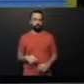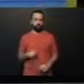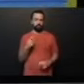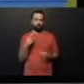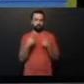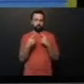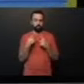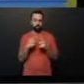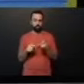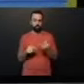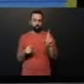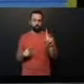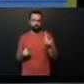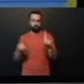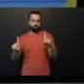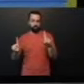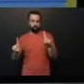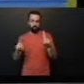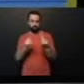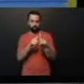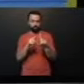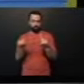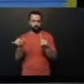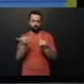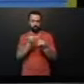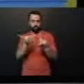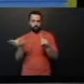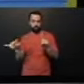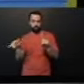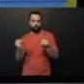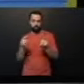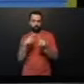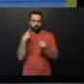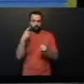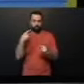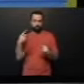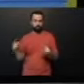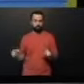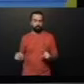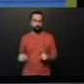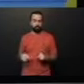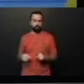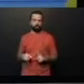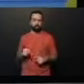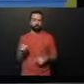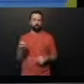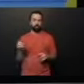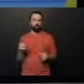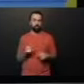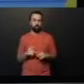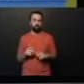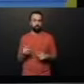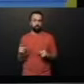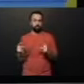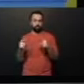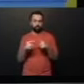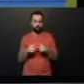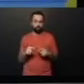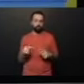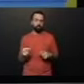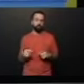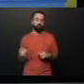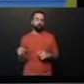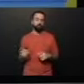Fala-se diretamente a um interlocutor, tá? Por isso, usam-se apenas